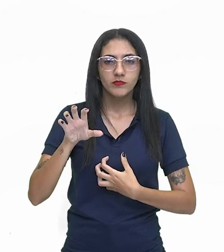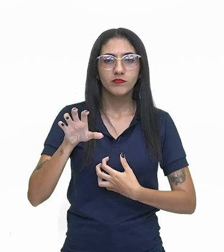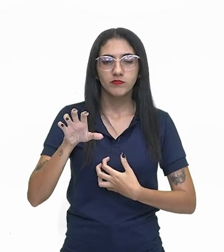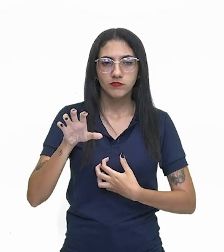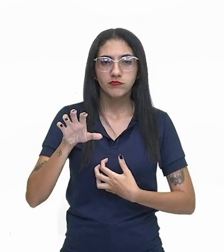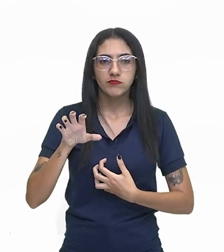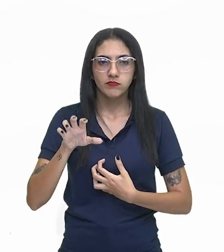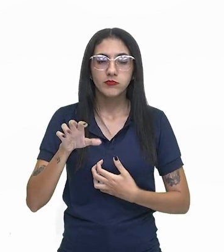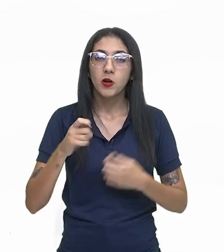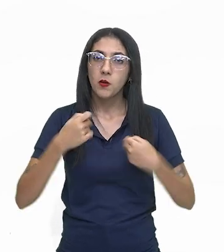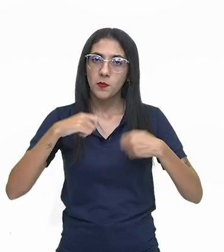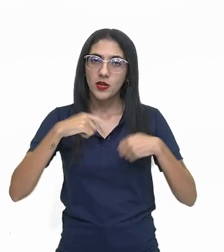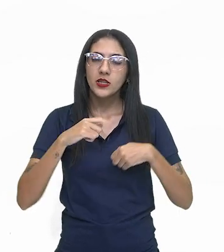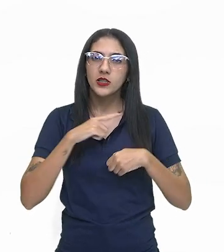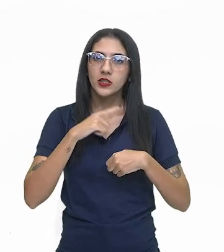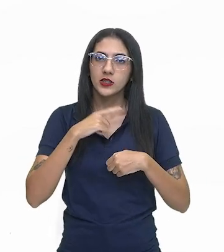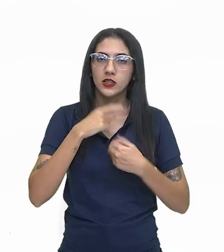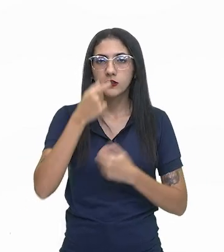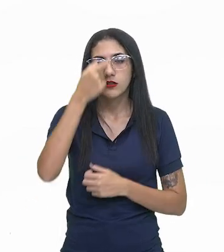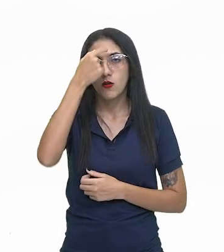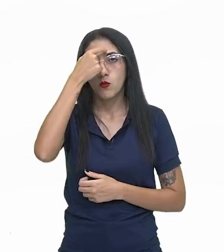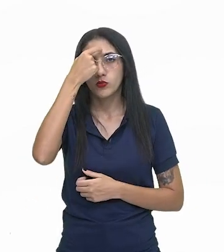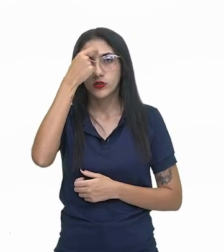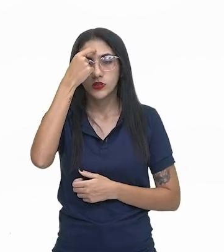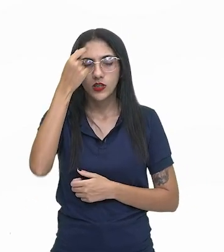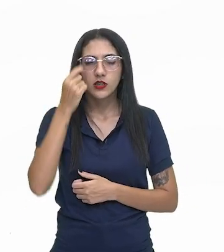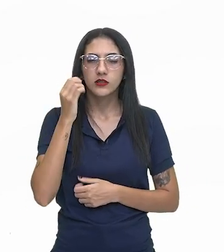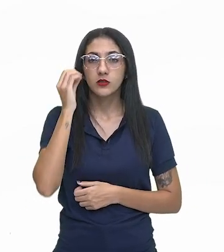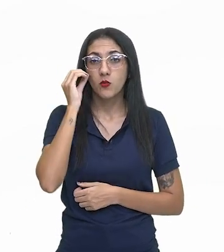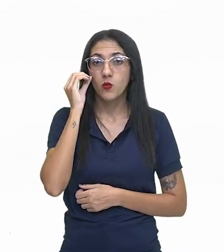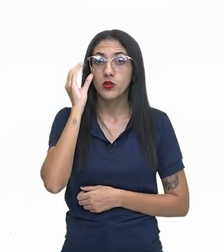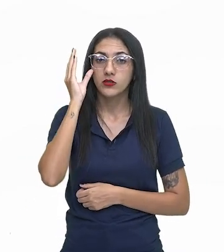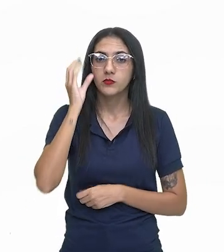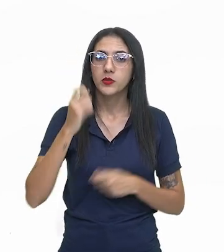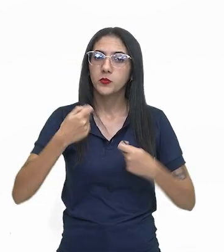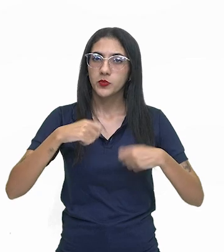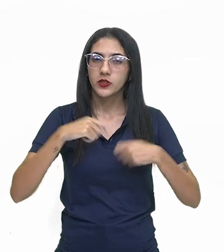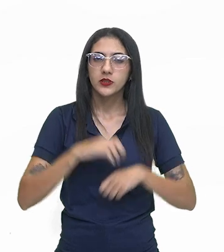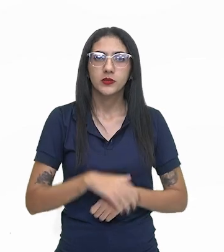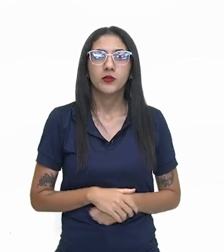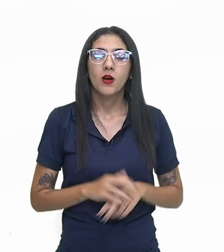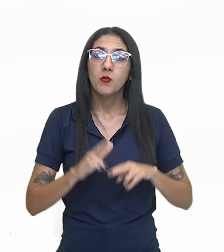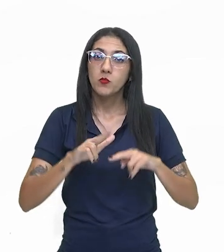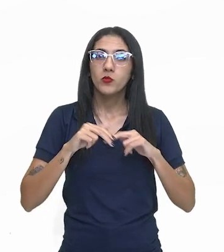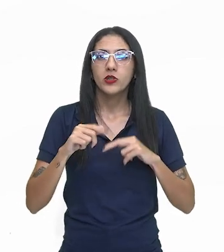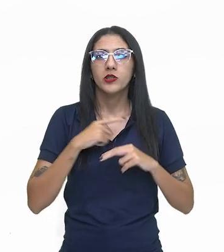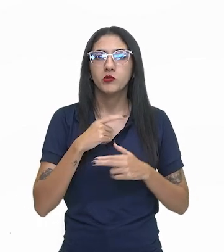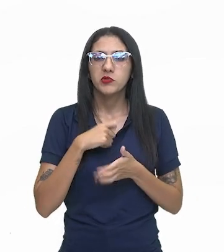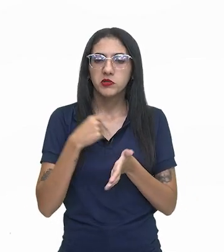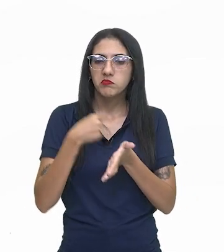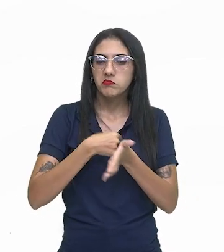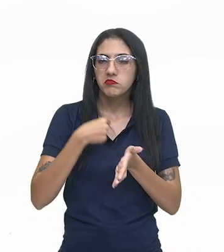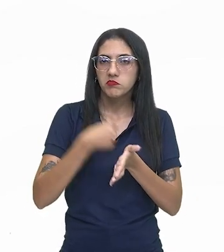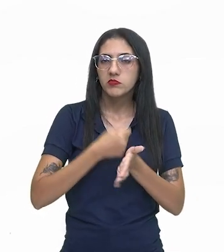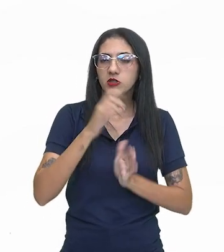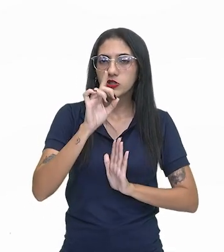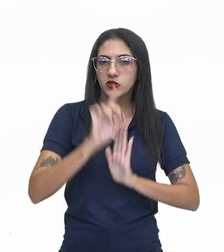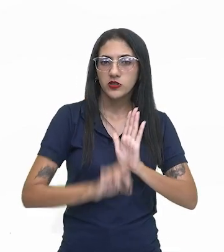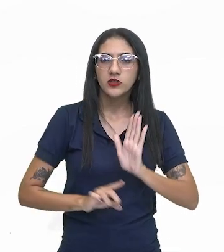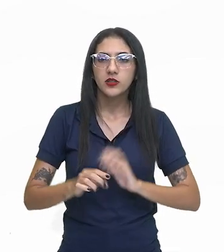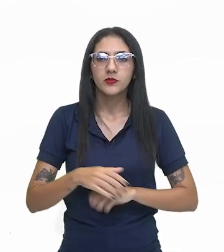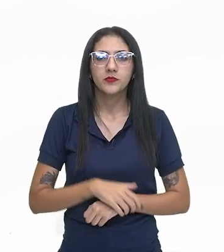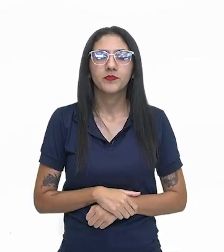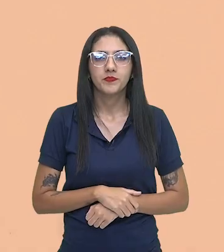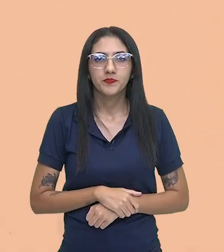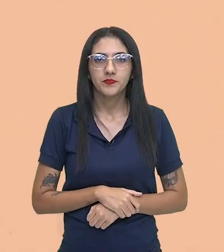iguais, são diferentes, mas têm direitos, são sujeitos de direitos. Por isso, se luta pelo reconhecimento desses direitos. Só há luta